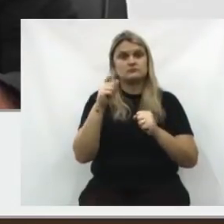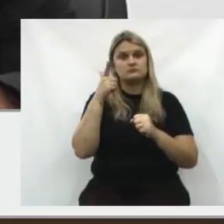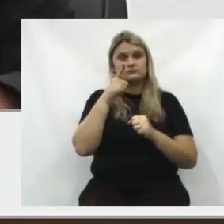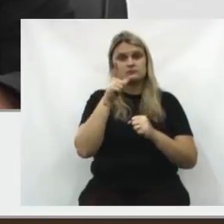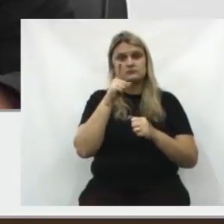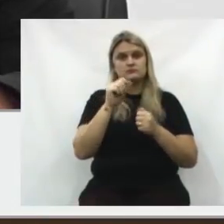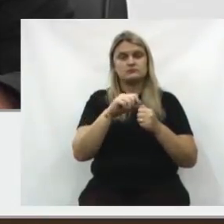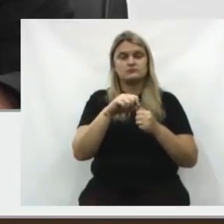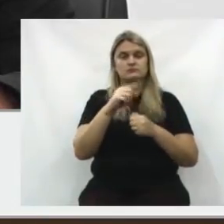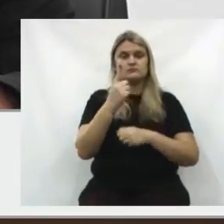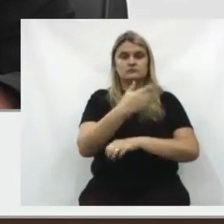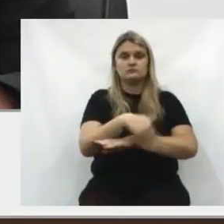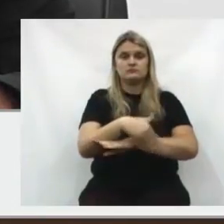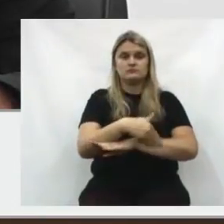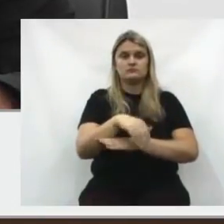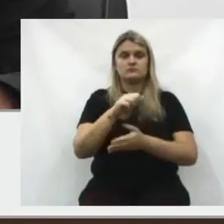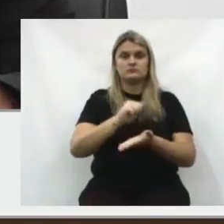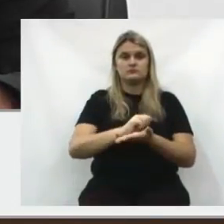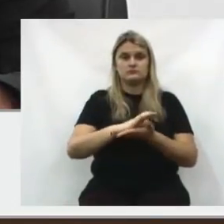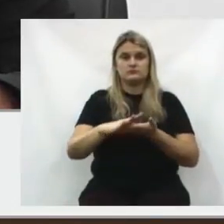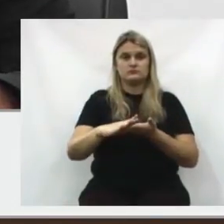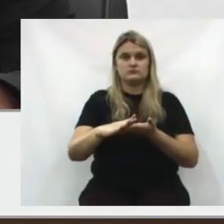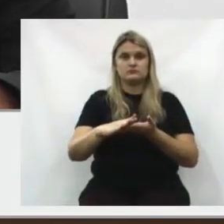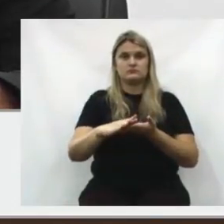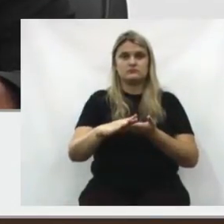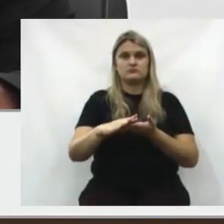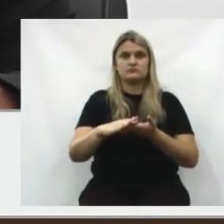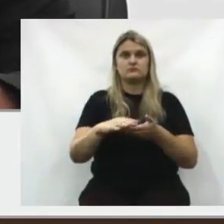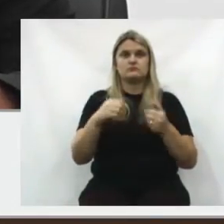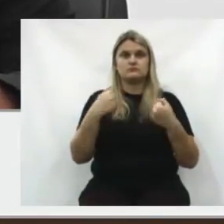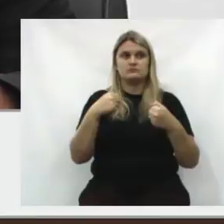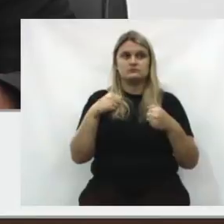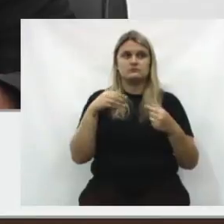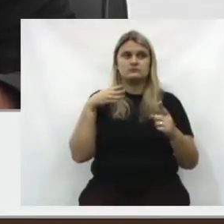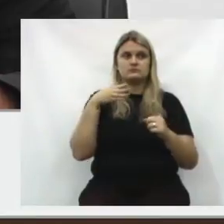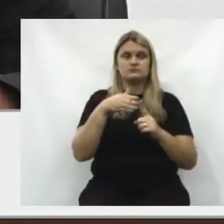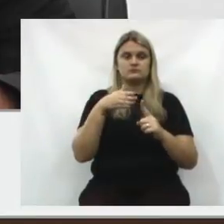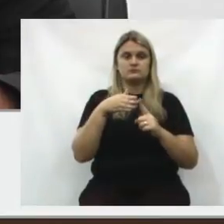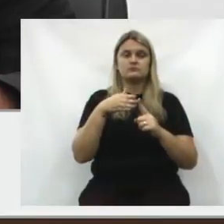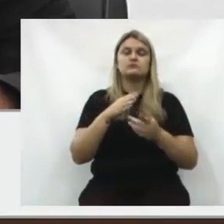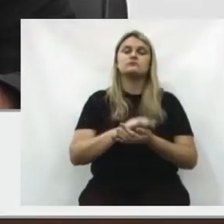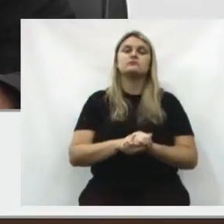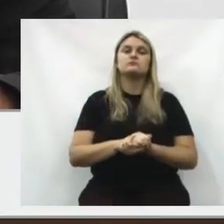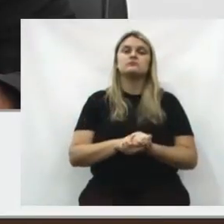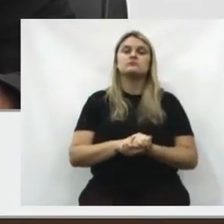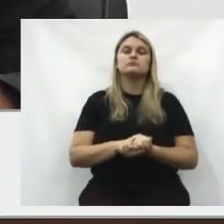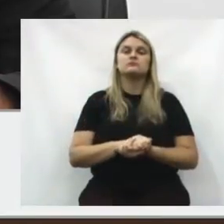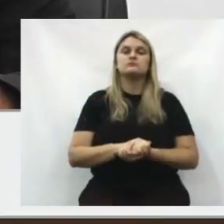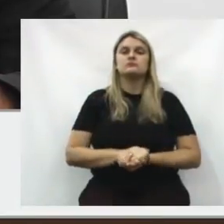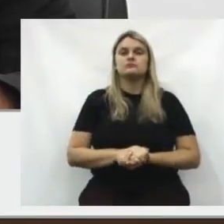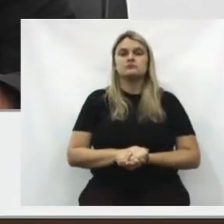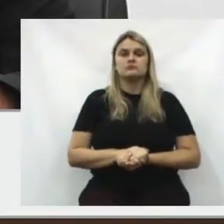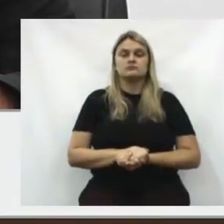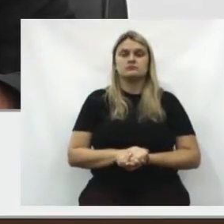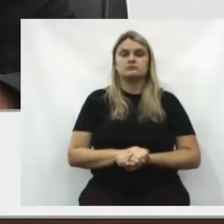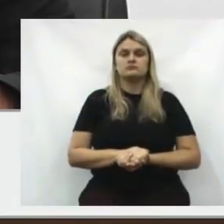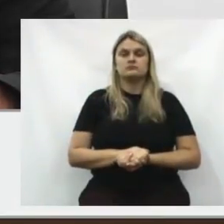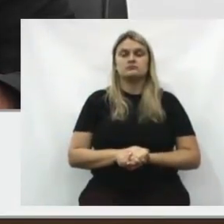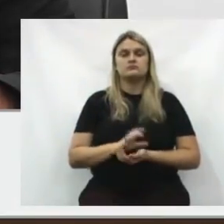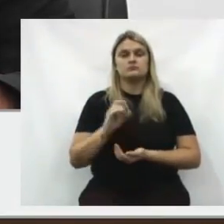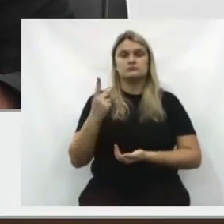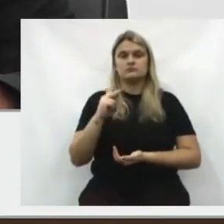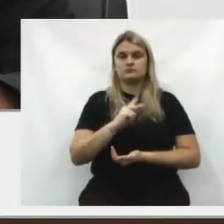se pudesse contemplar com uma rua pavimentada no bairro São Gabriel, que atenda-se à reivindicação da